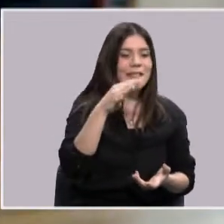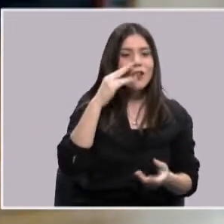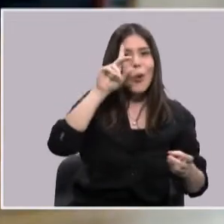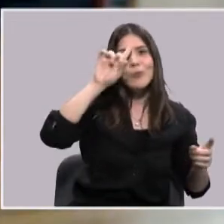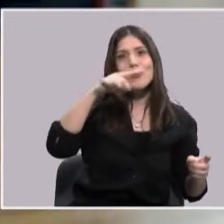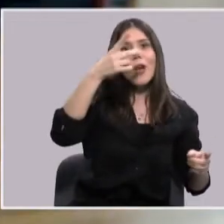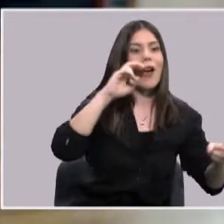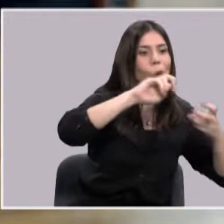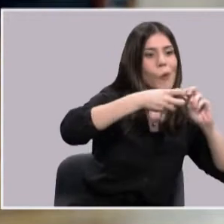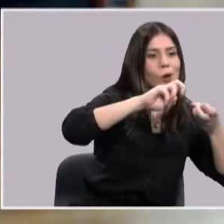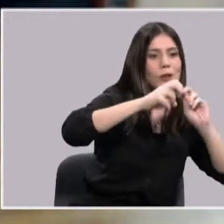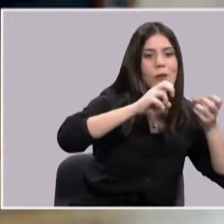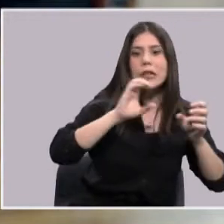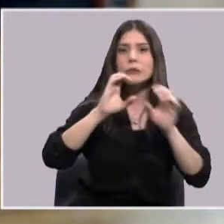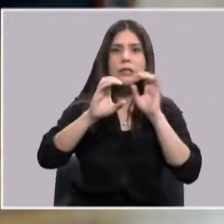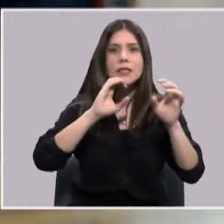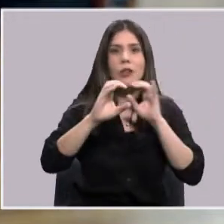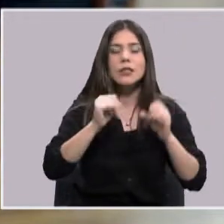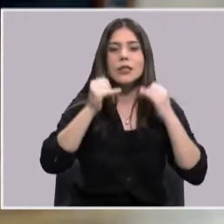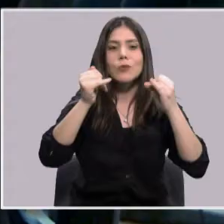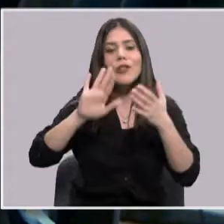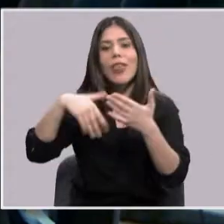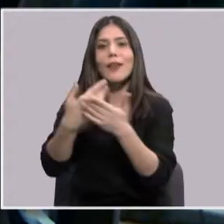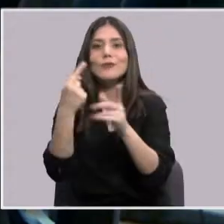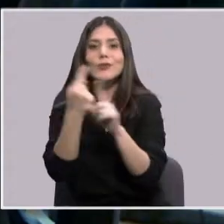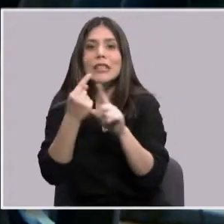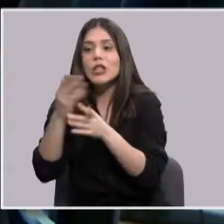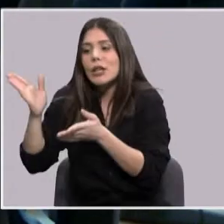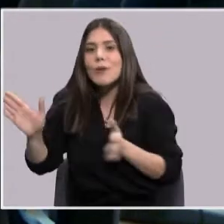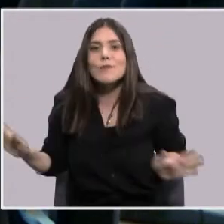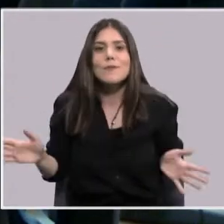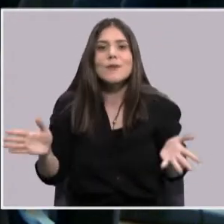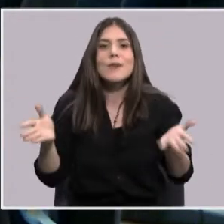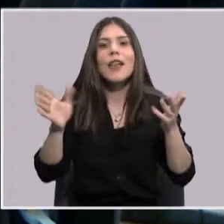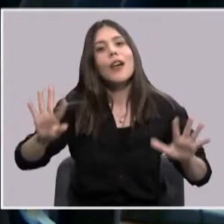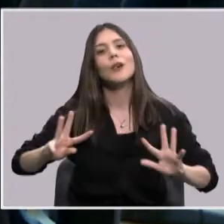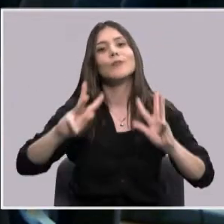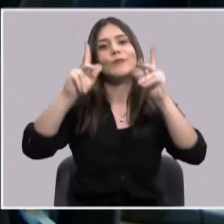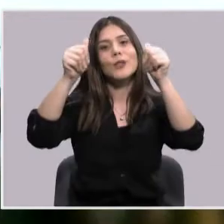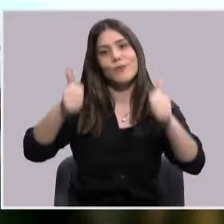que existe nessa empresa de comunicação e depois damos algumas ferramentas de melhoria.